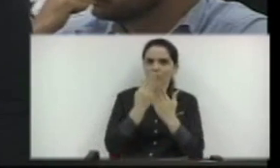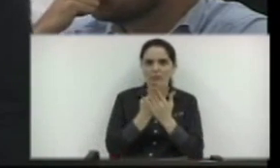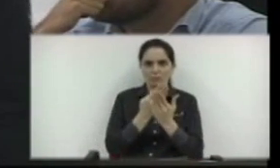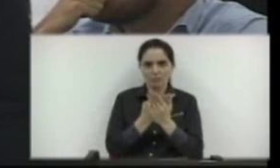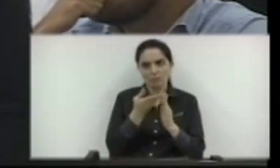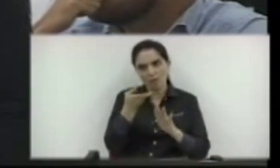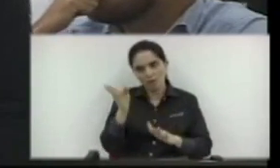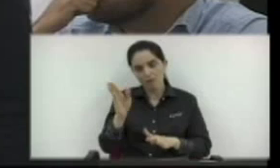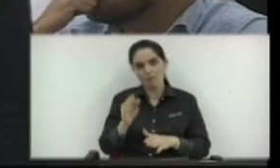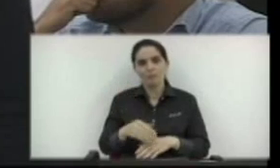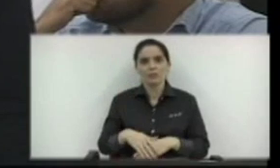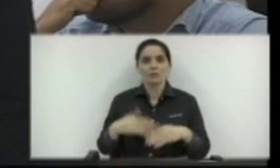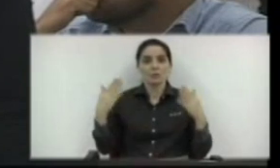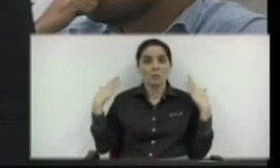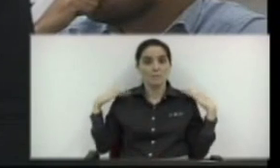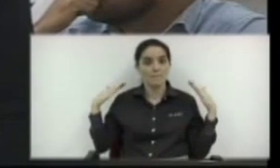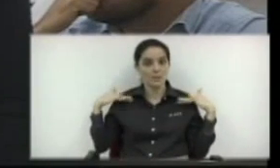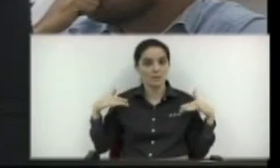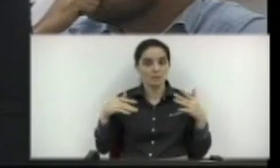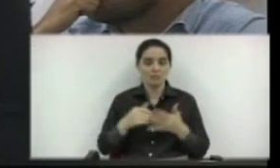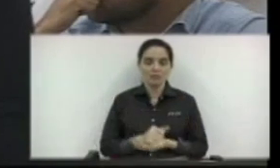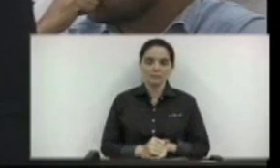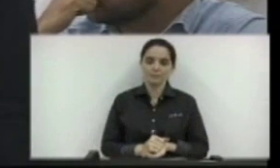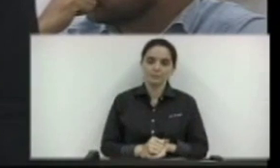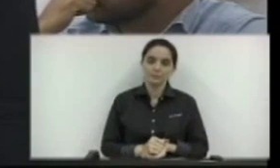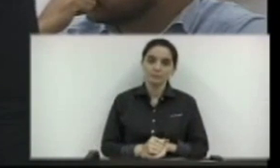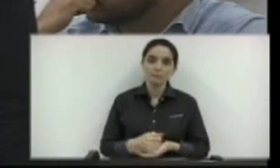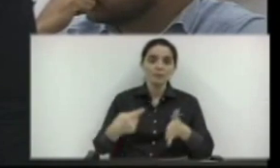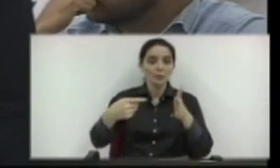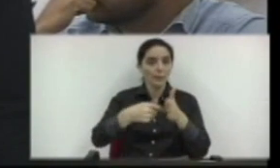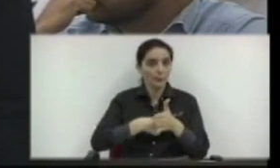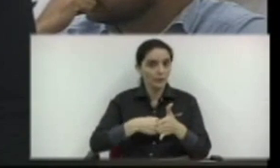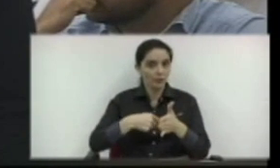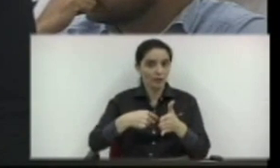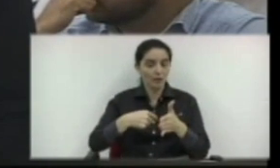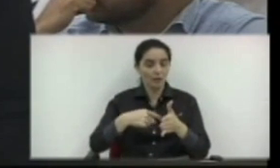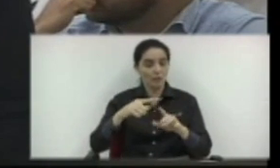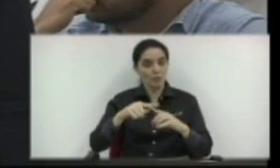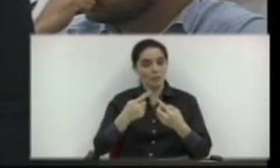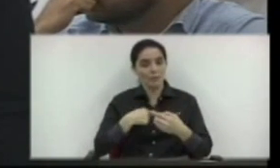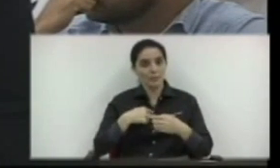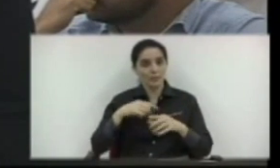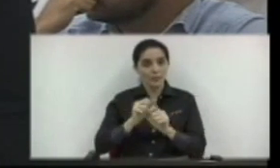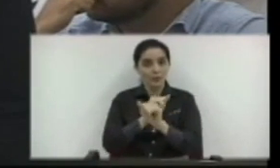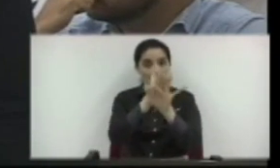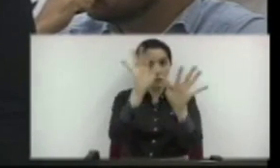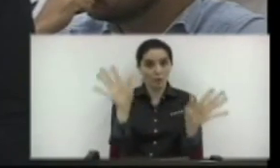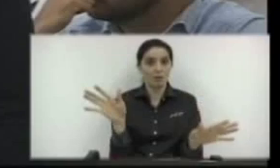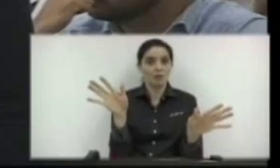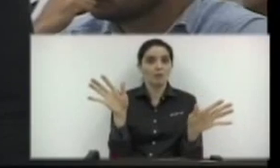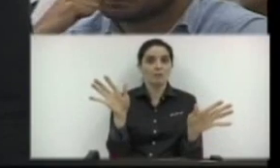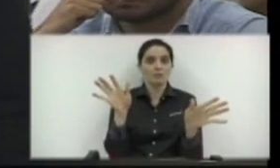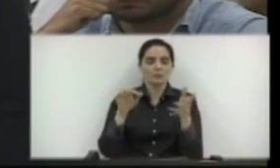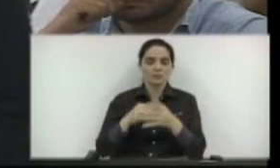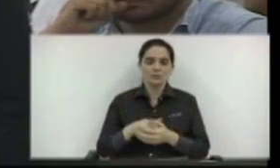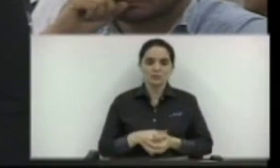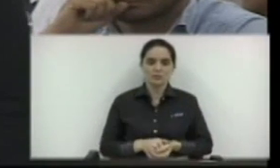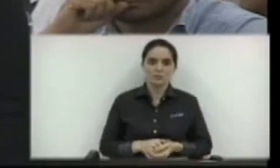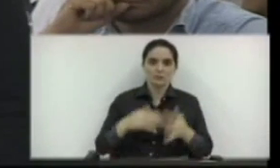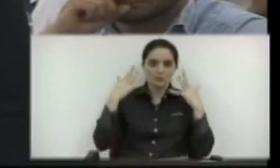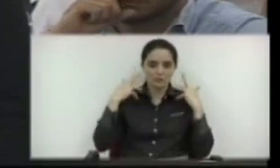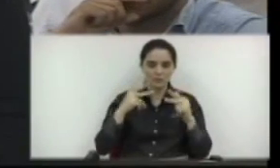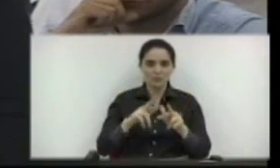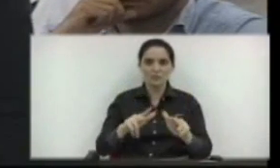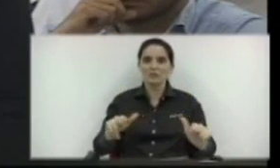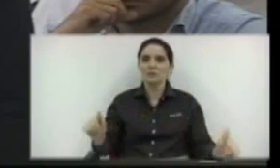crianças, e fui questionado, mas eu quero deixar bem claro que esses animais muitas vezes